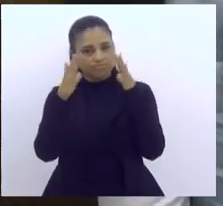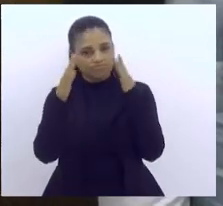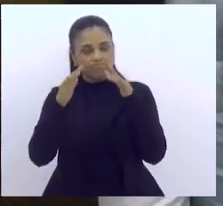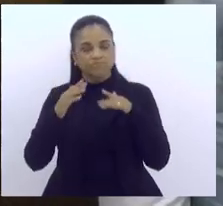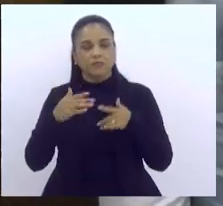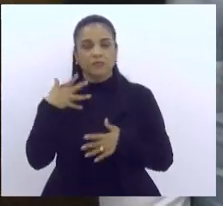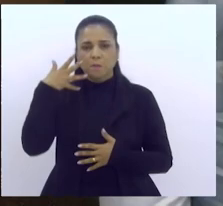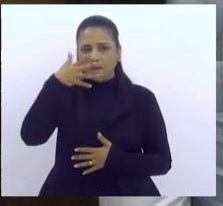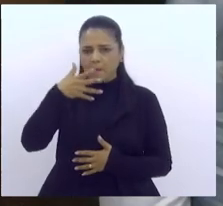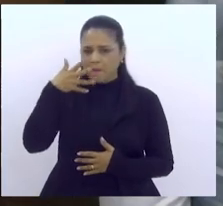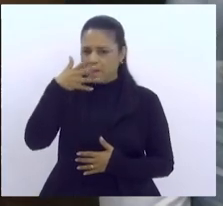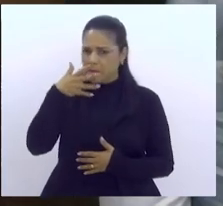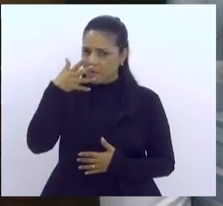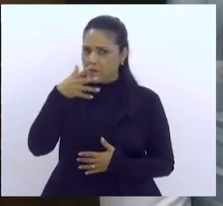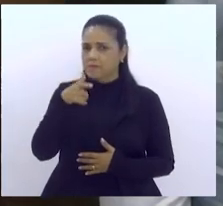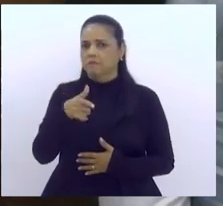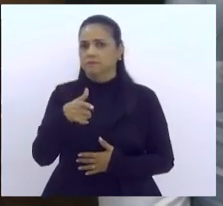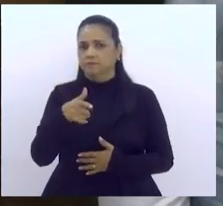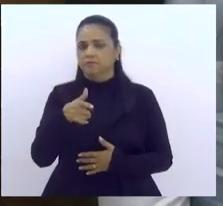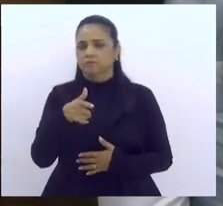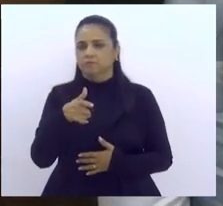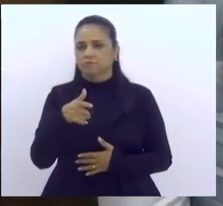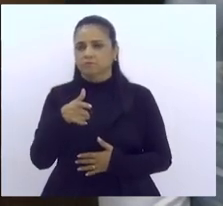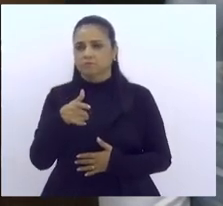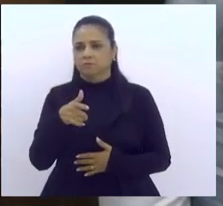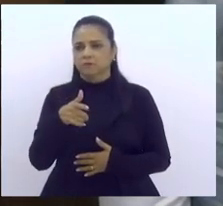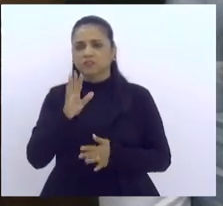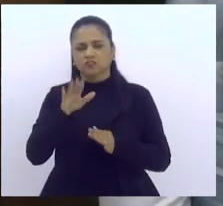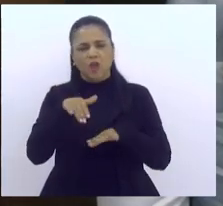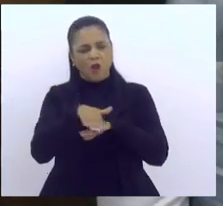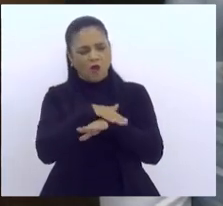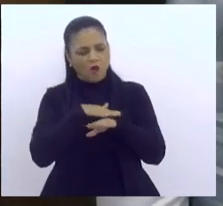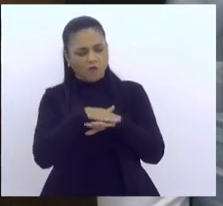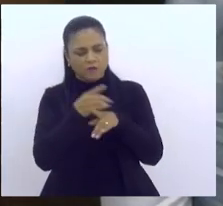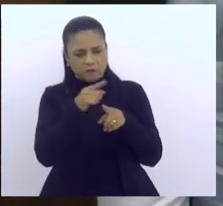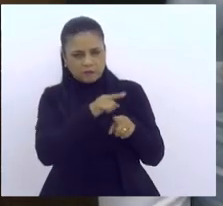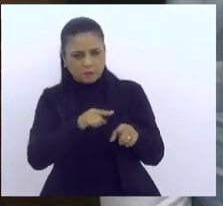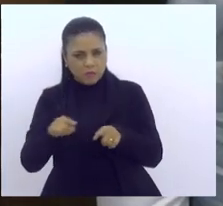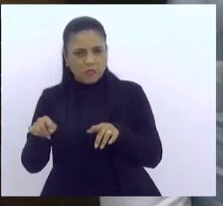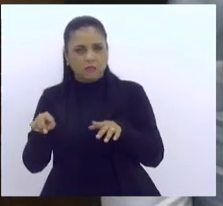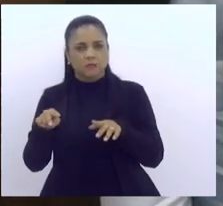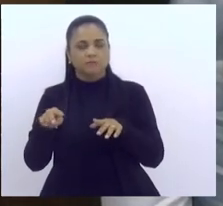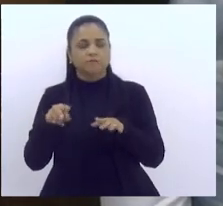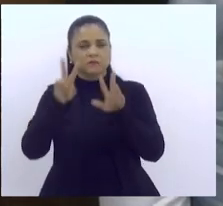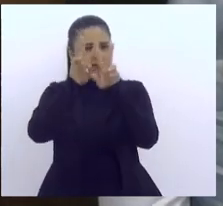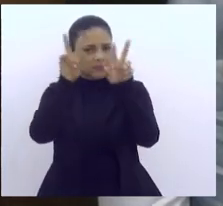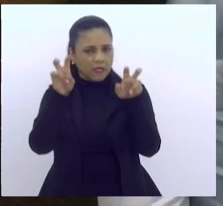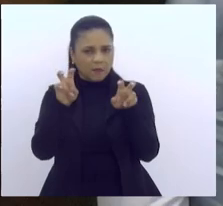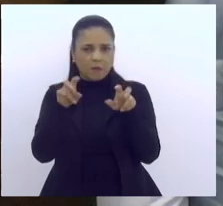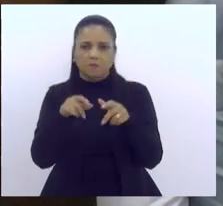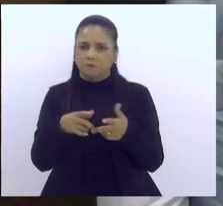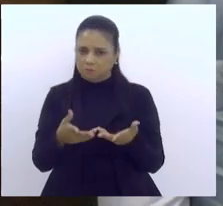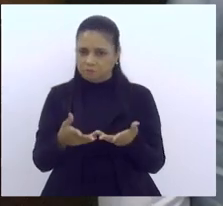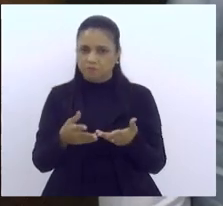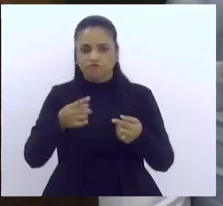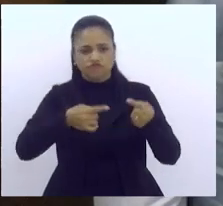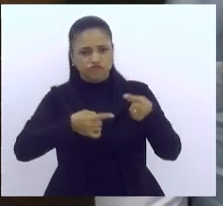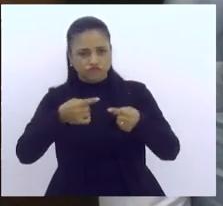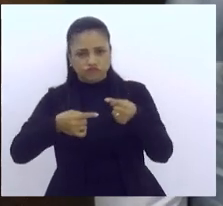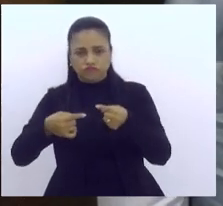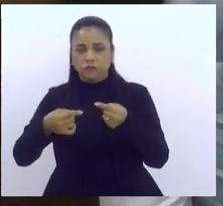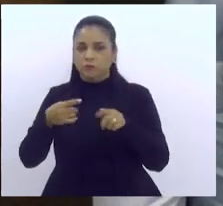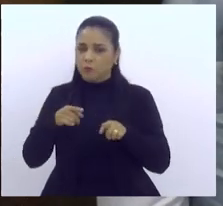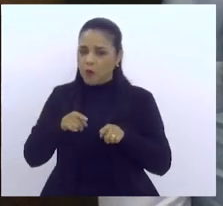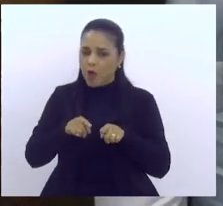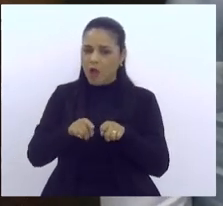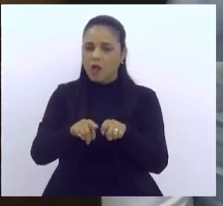sua palavra. A gente já havia conversado essa semana sobre esse tema. Nós somos aliados